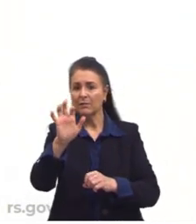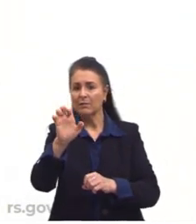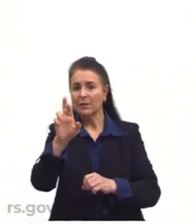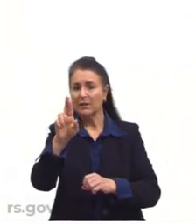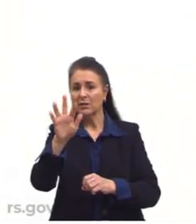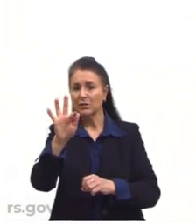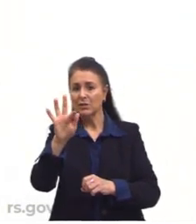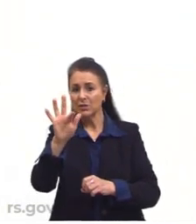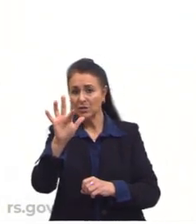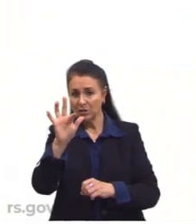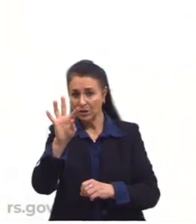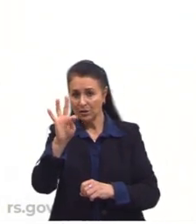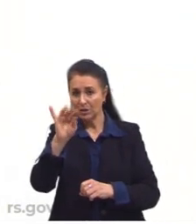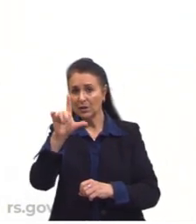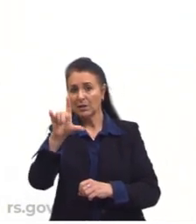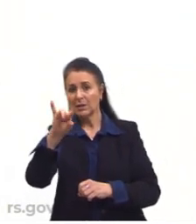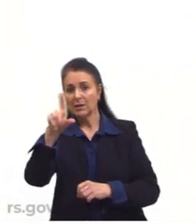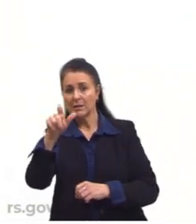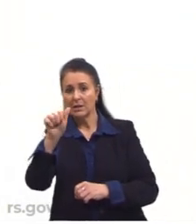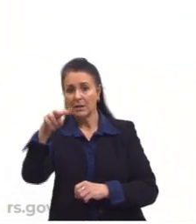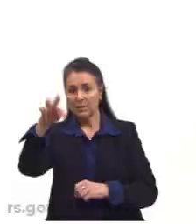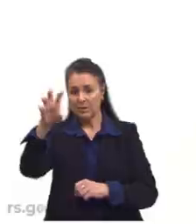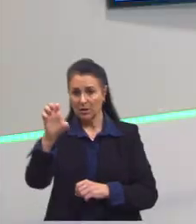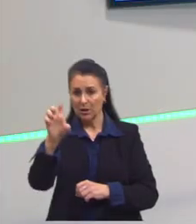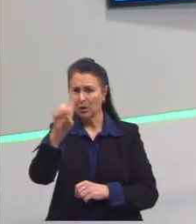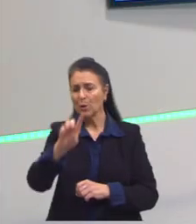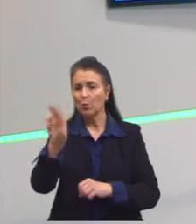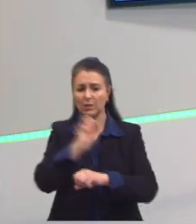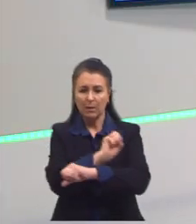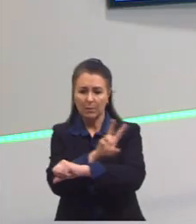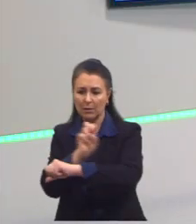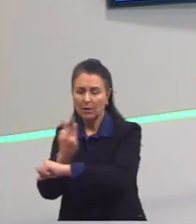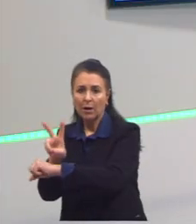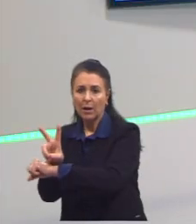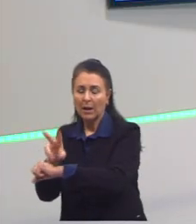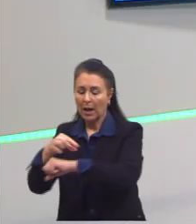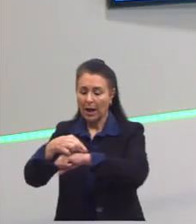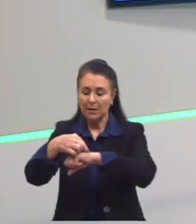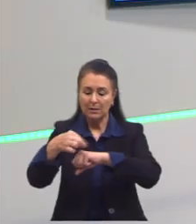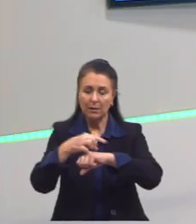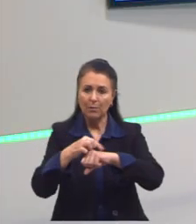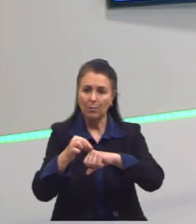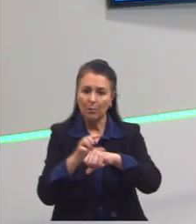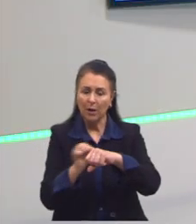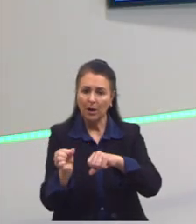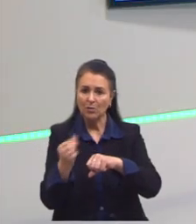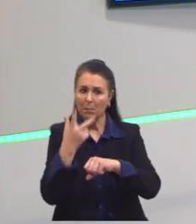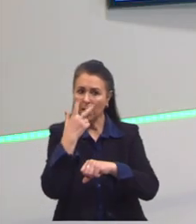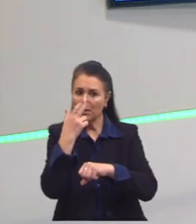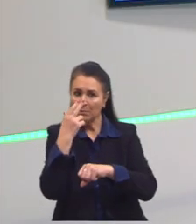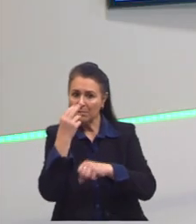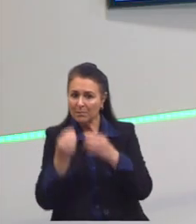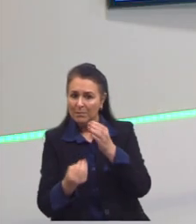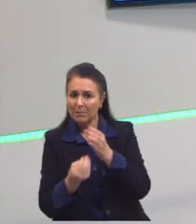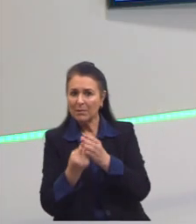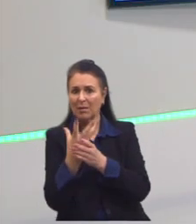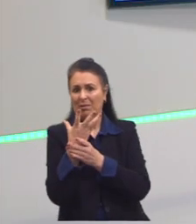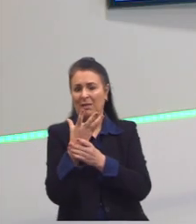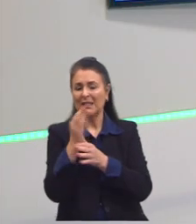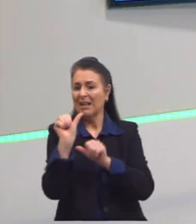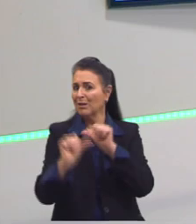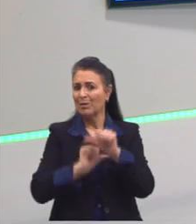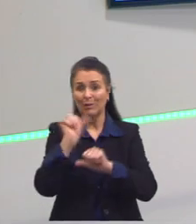agrotóxicos nap são coisas mais naturais né a semente por exemplo tenta ser o mais próximo da original sem ter sido